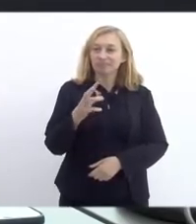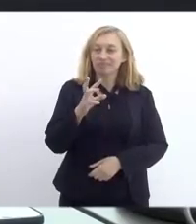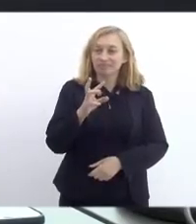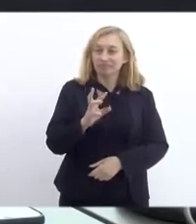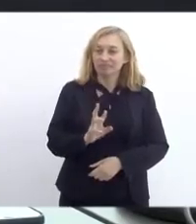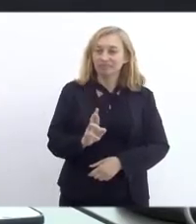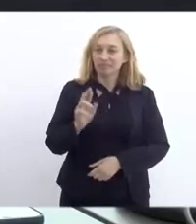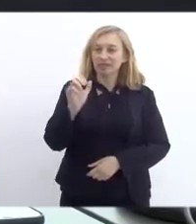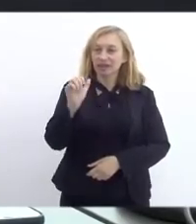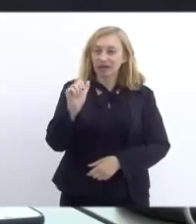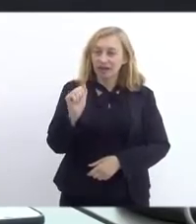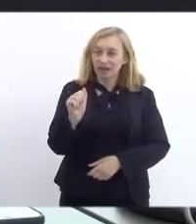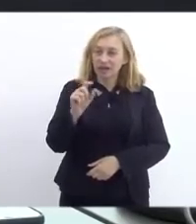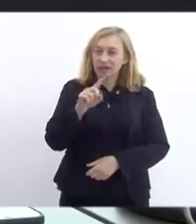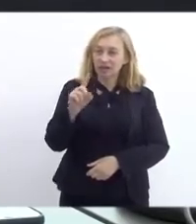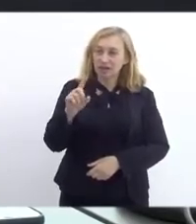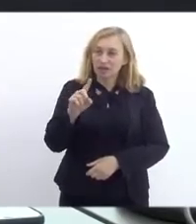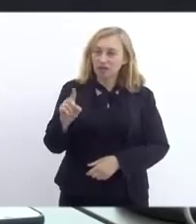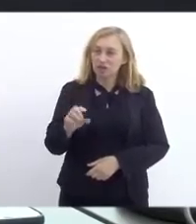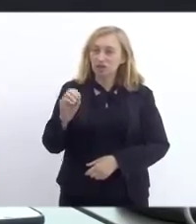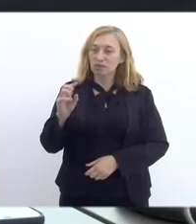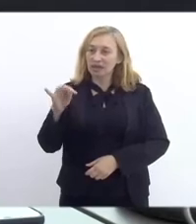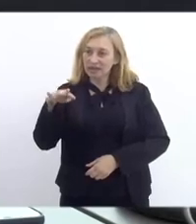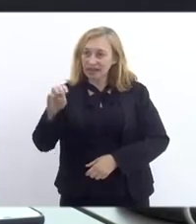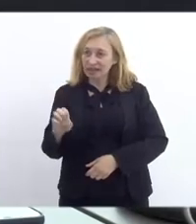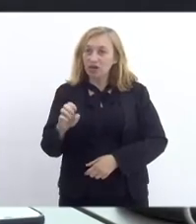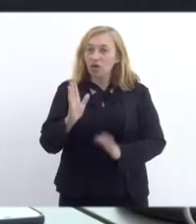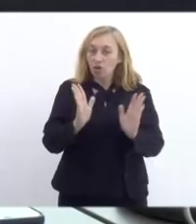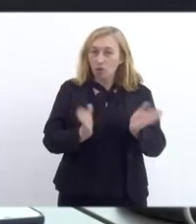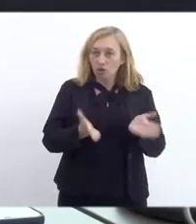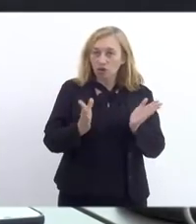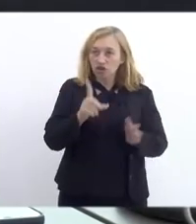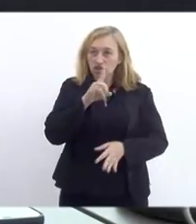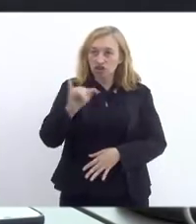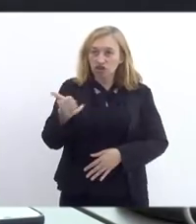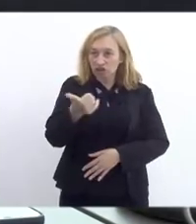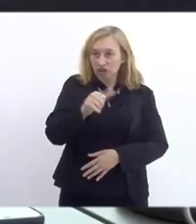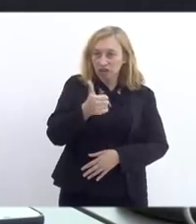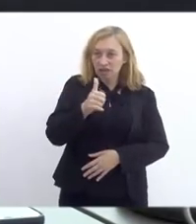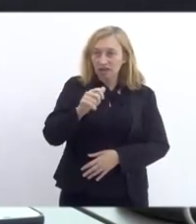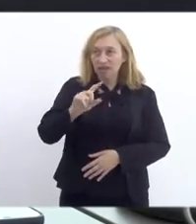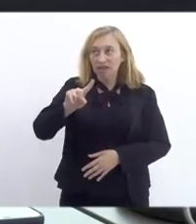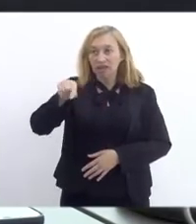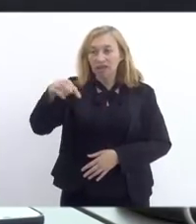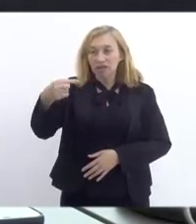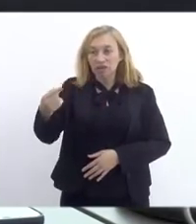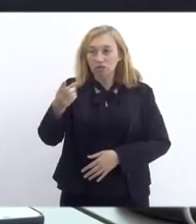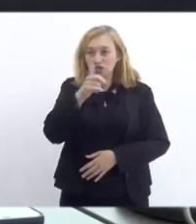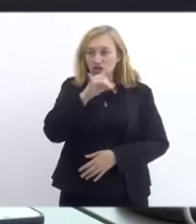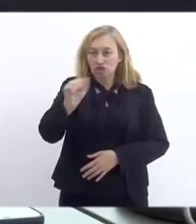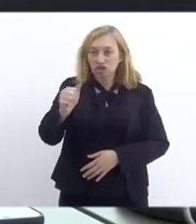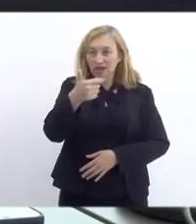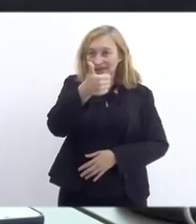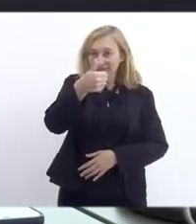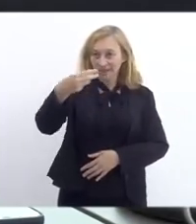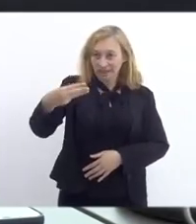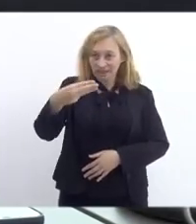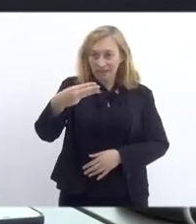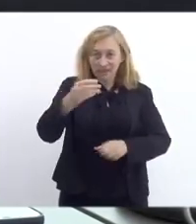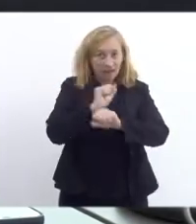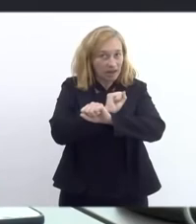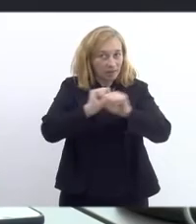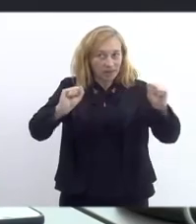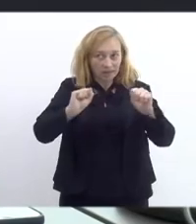Verdade. Olha, hoje é dia 11 de maio. Daqui a dois dias, é 13 de maio, libertação